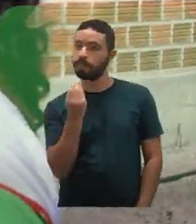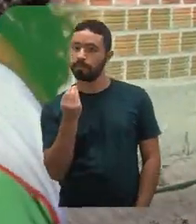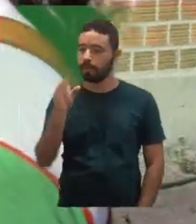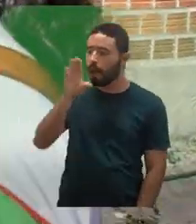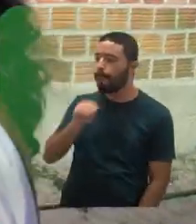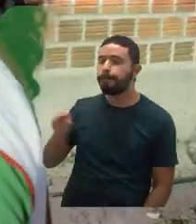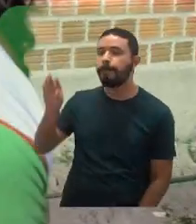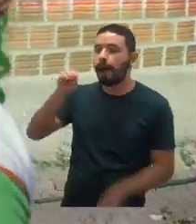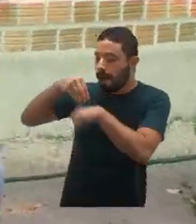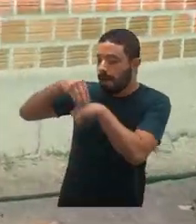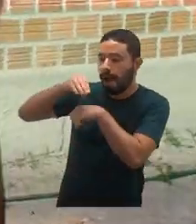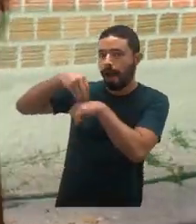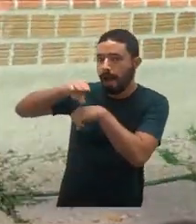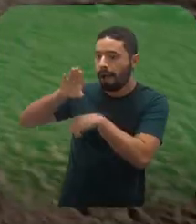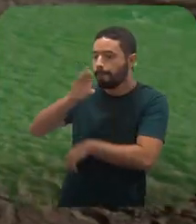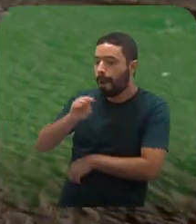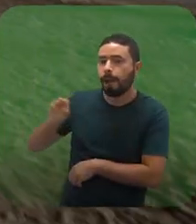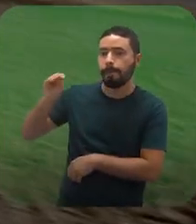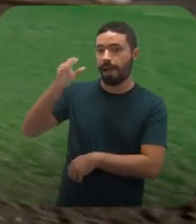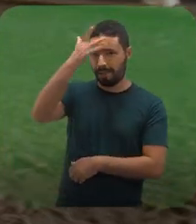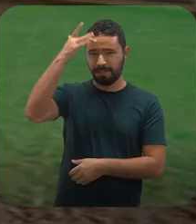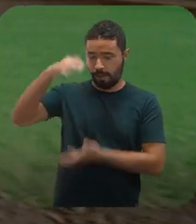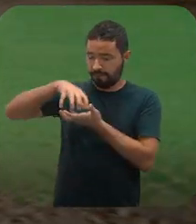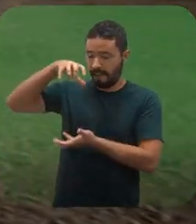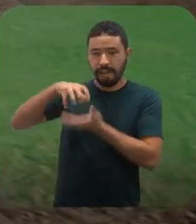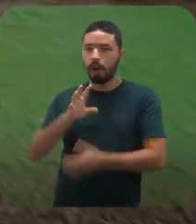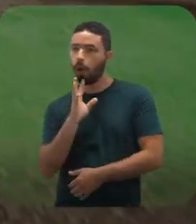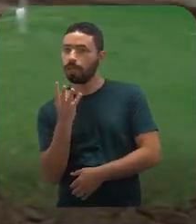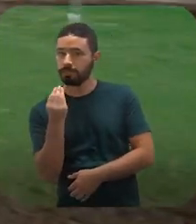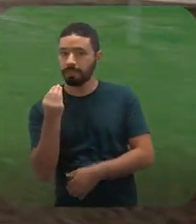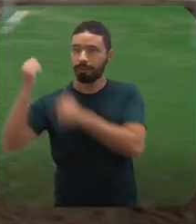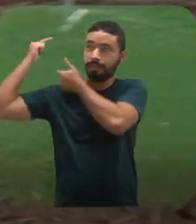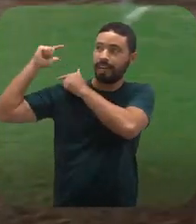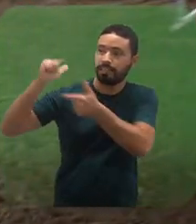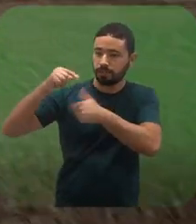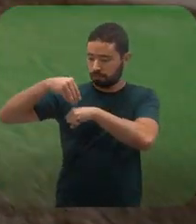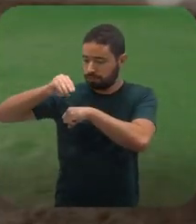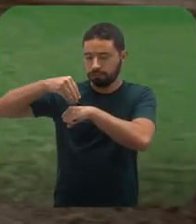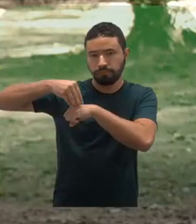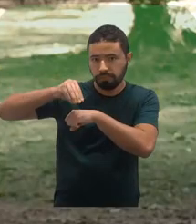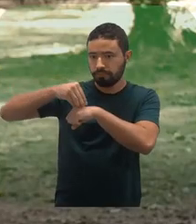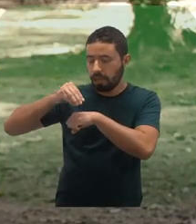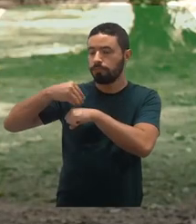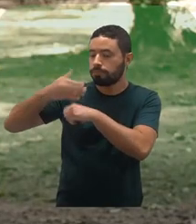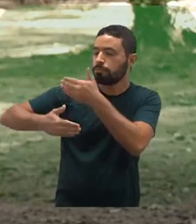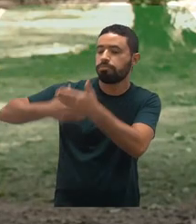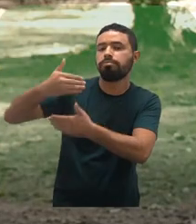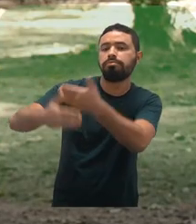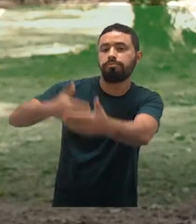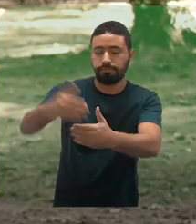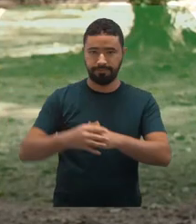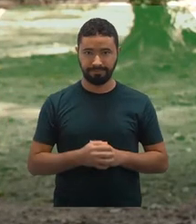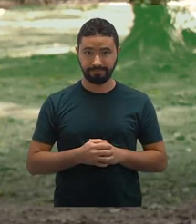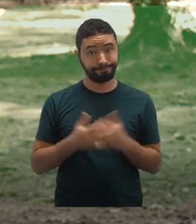velhos, passavam esses conhecimentos ancestrais, que ia passando de pai para filho, para neto. Então era assim, aí eu saio do território,